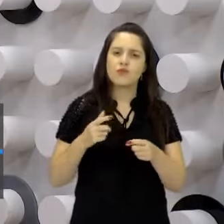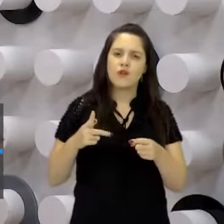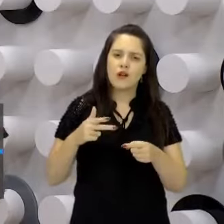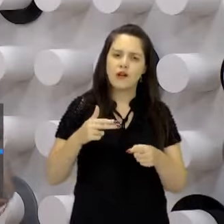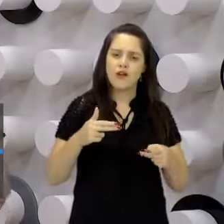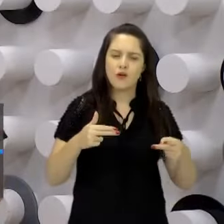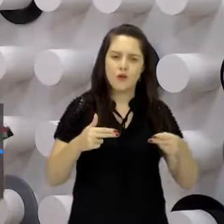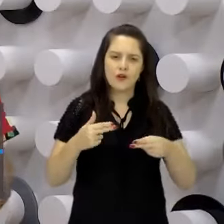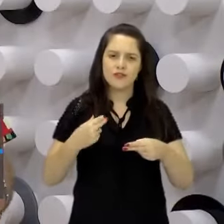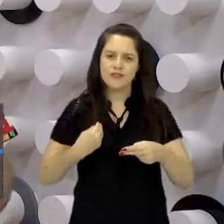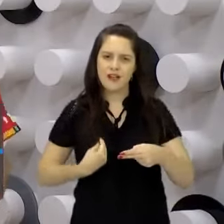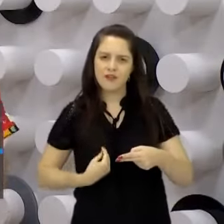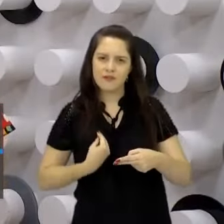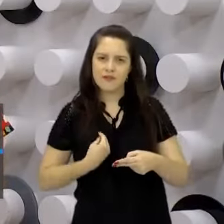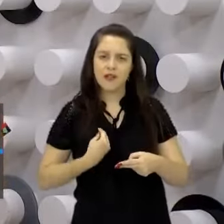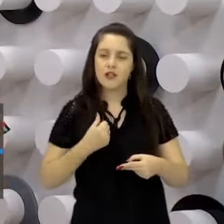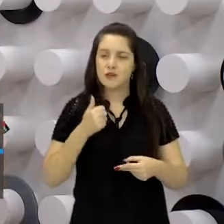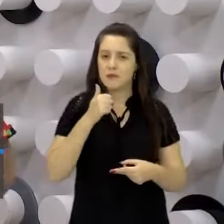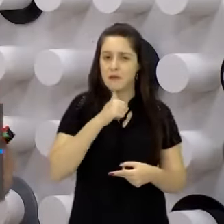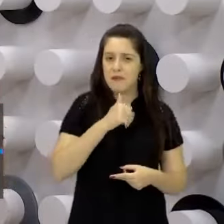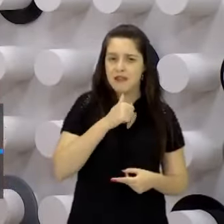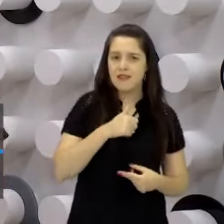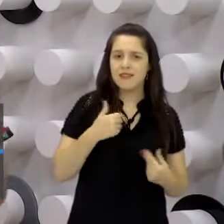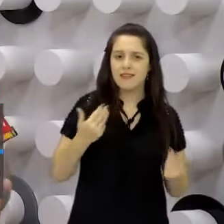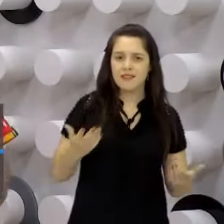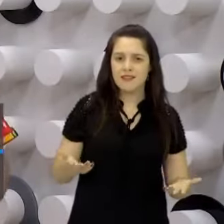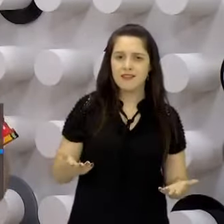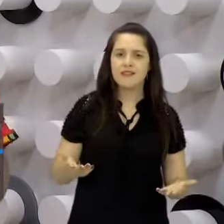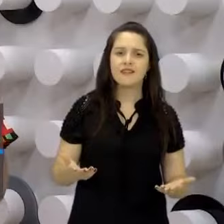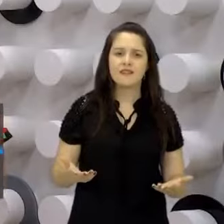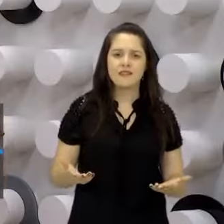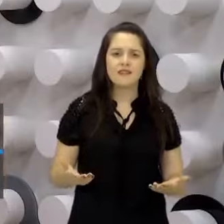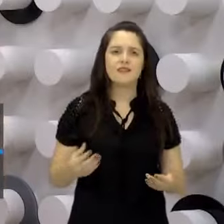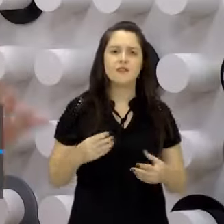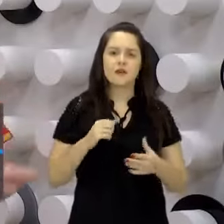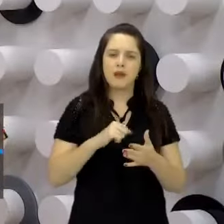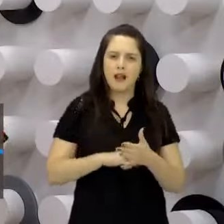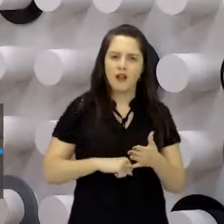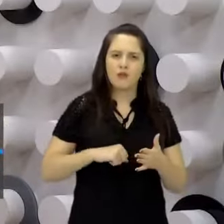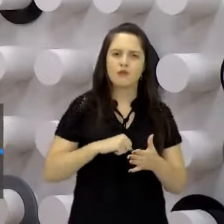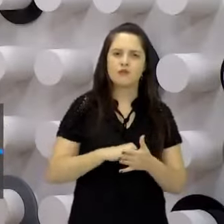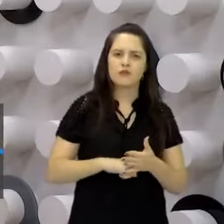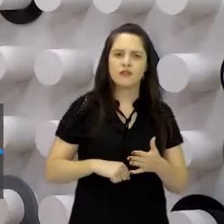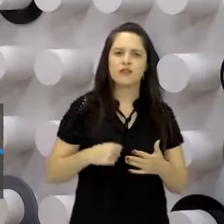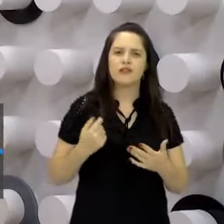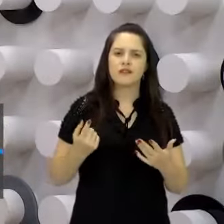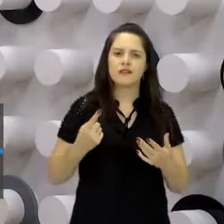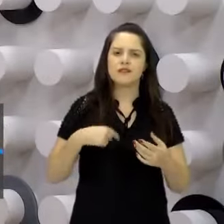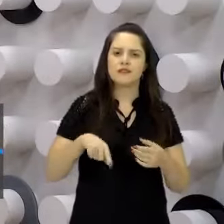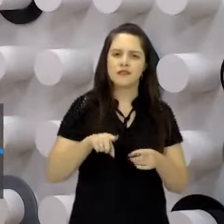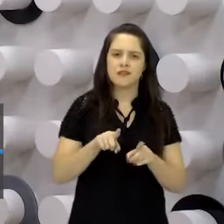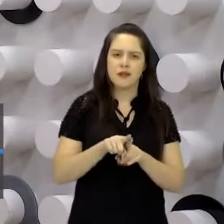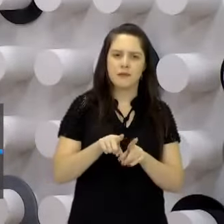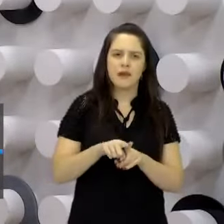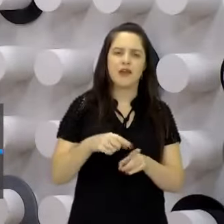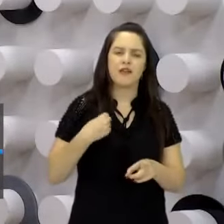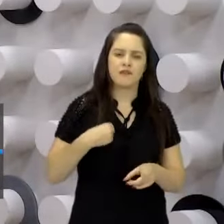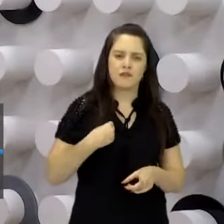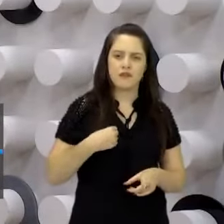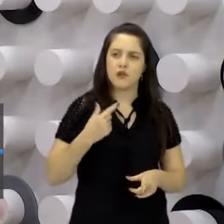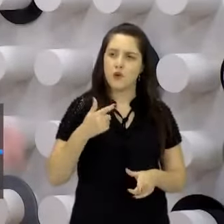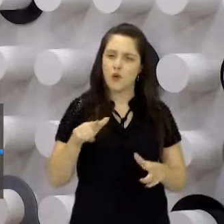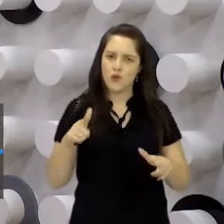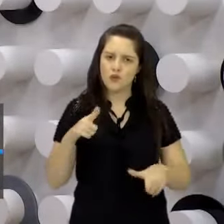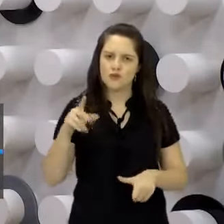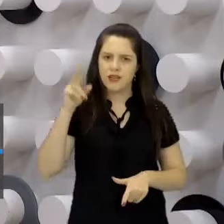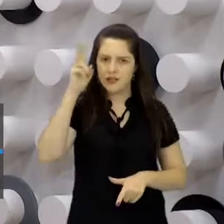vida, né, inteira de uma menina, né, ela se transformando numa adulta e trazendo todas as suas vivências ao longo da sua